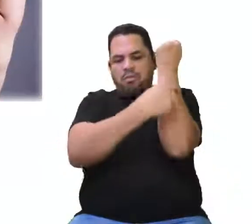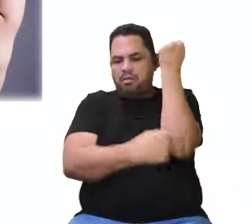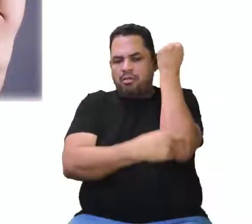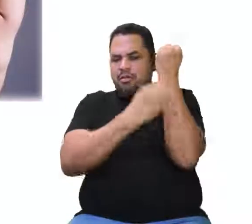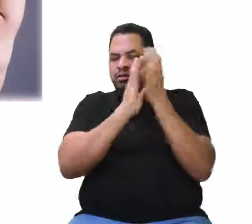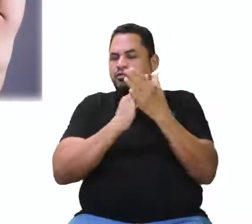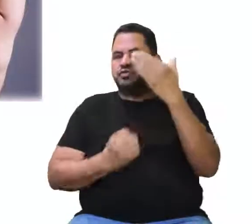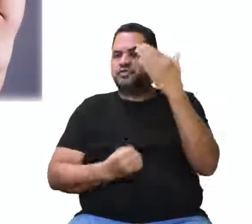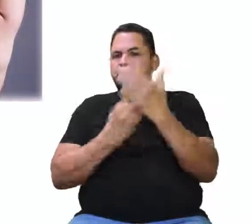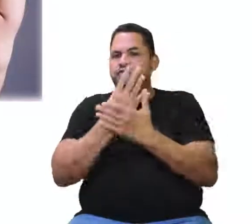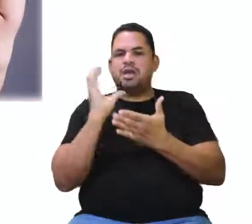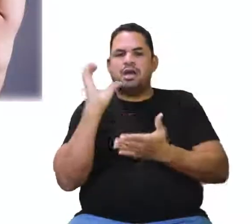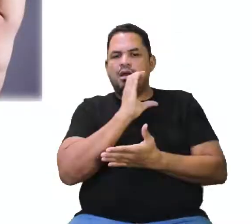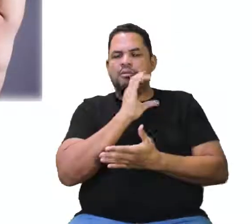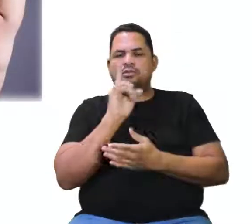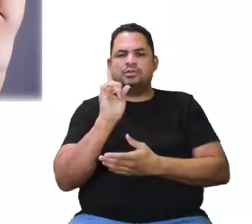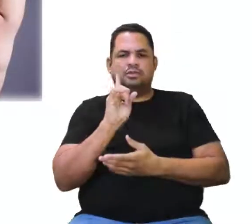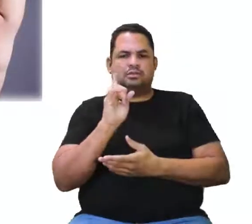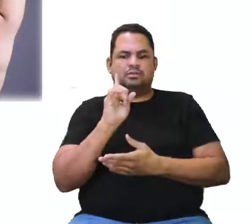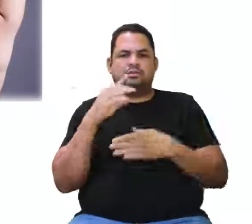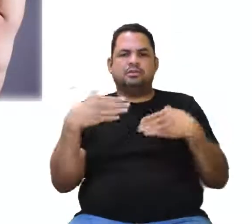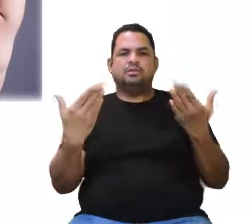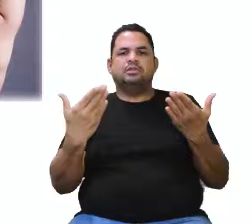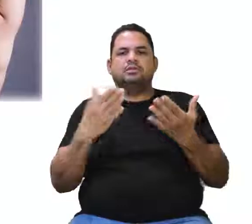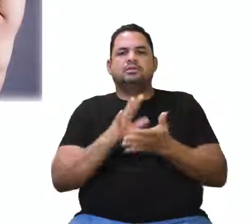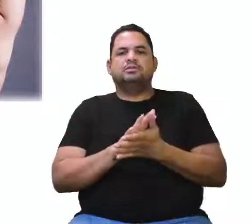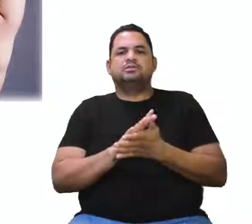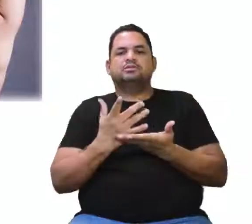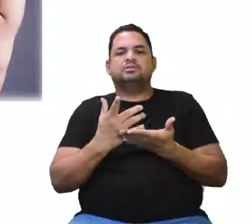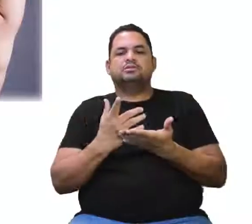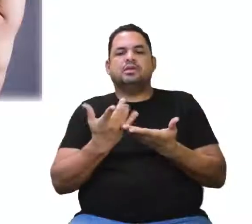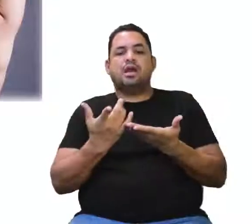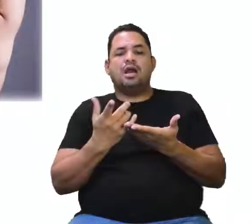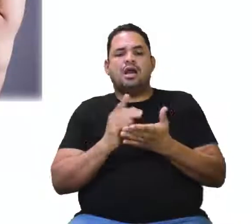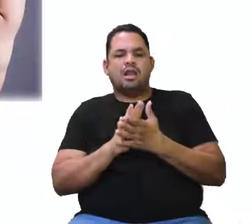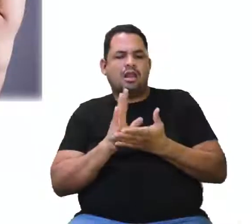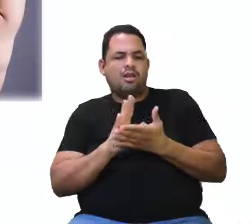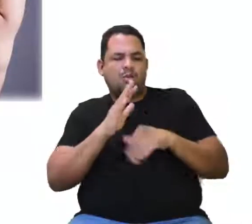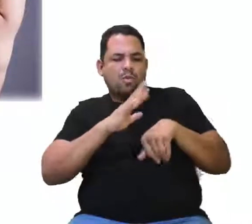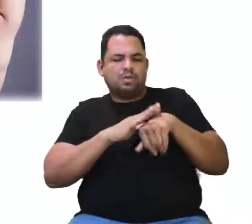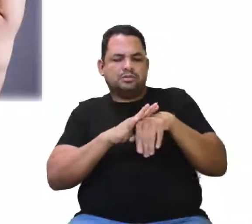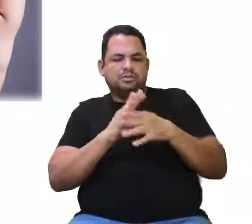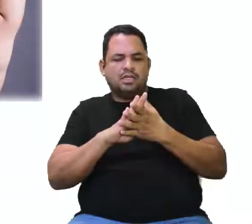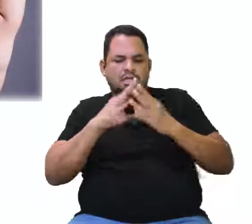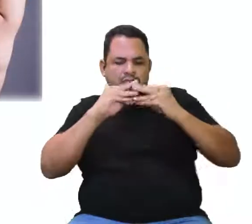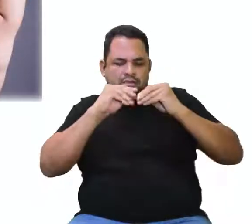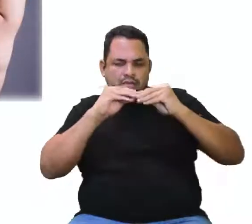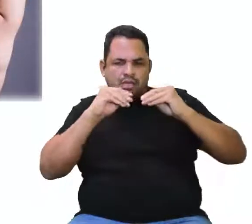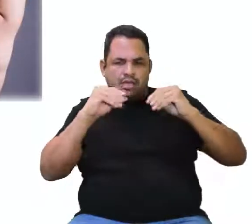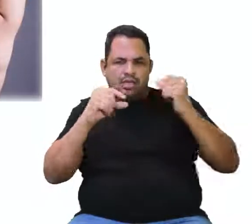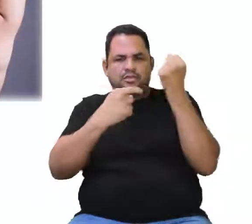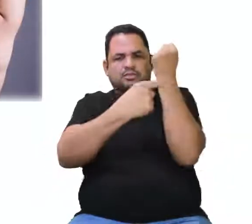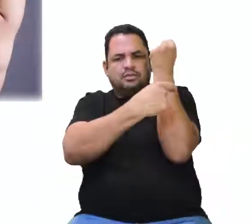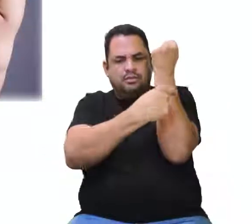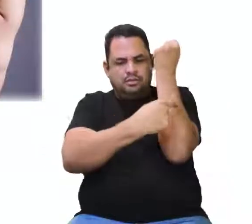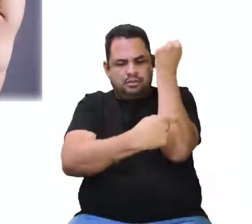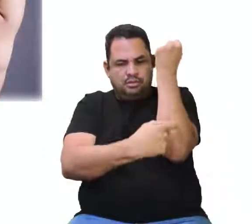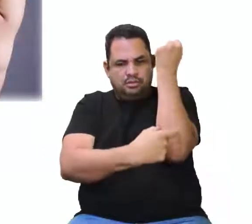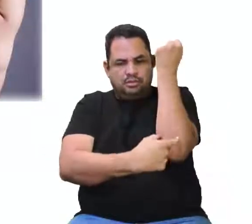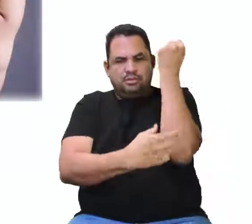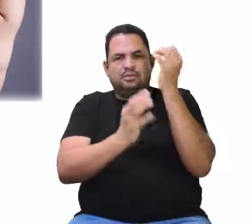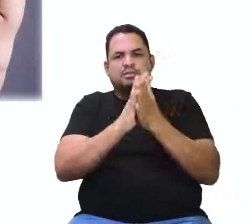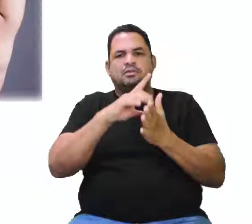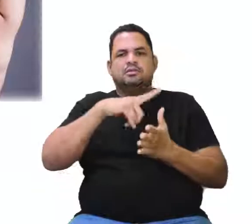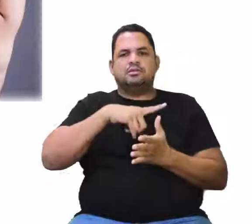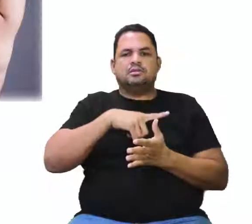de um dia para o outro. Para vocês terem uma ideia, muitas doenças eu tenho que desgastar aquela vértebra. Então, lembra que no início eu falei,